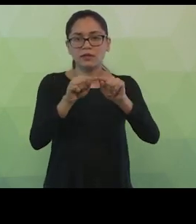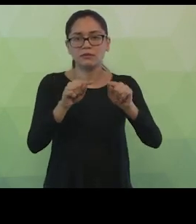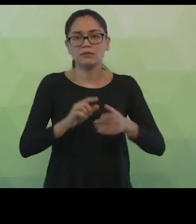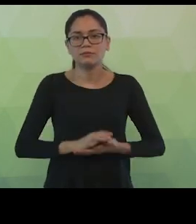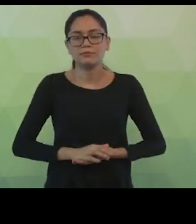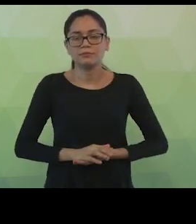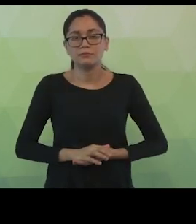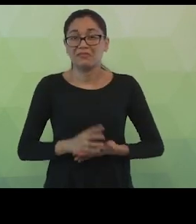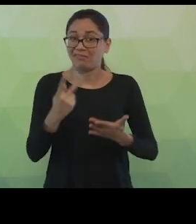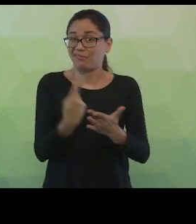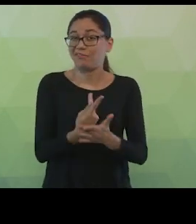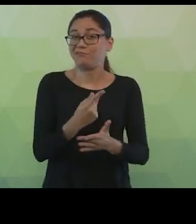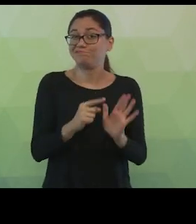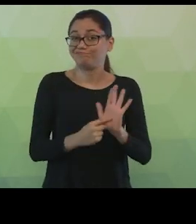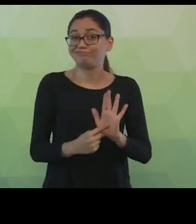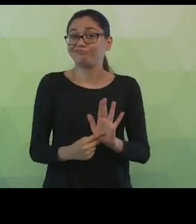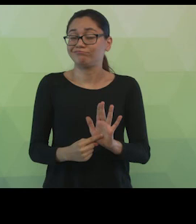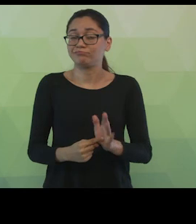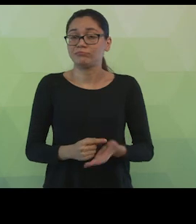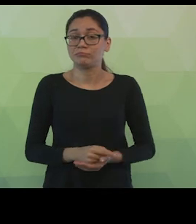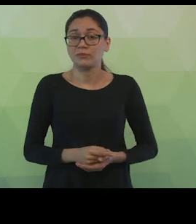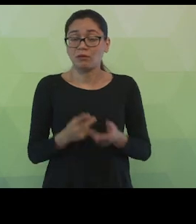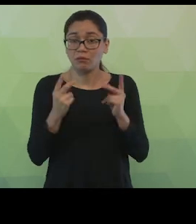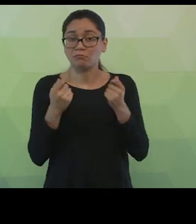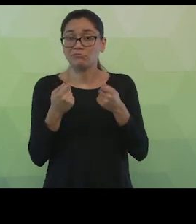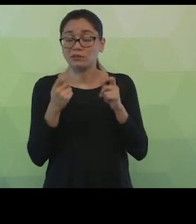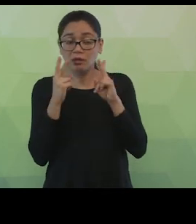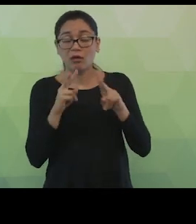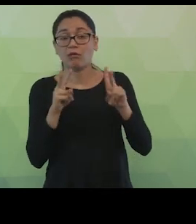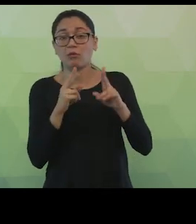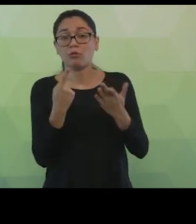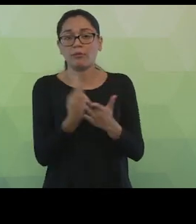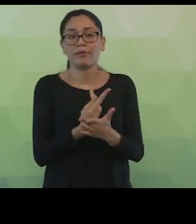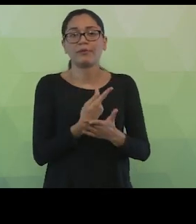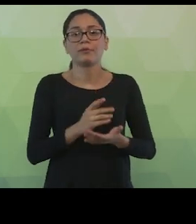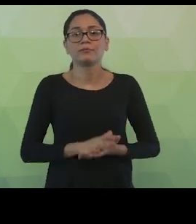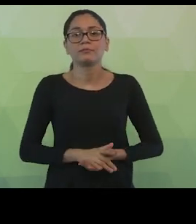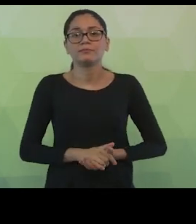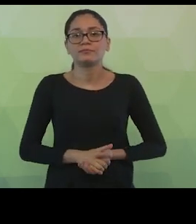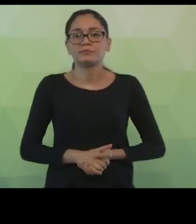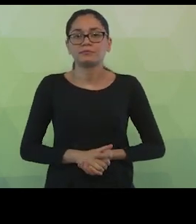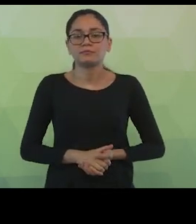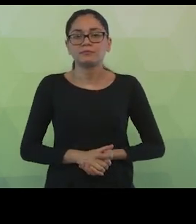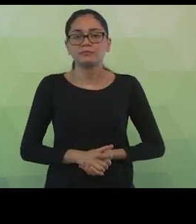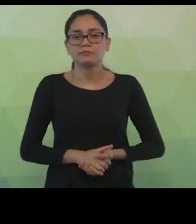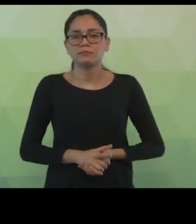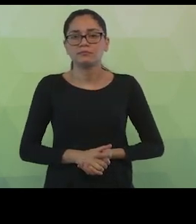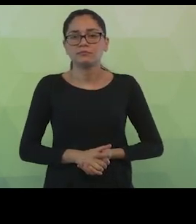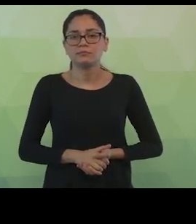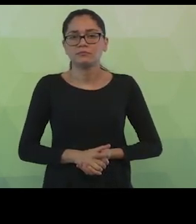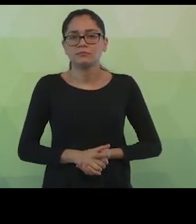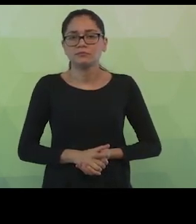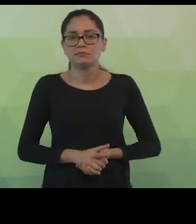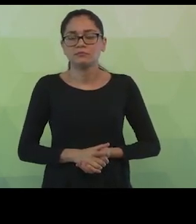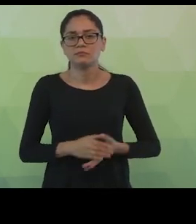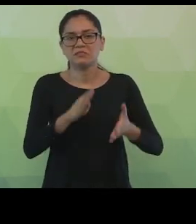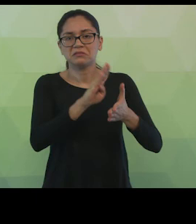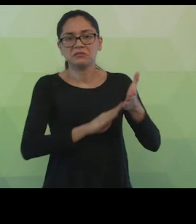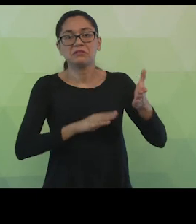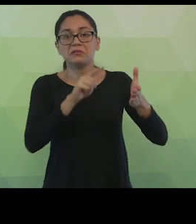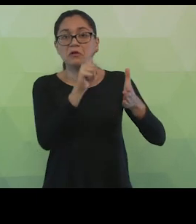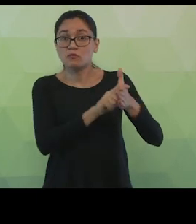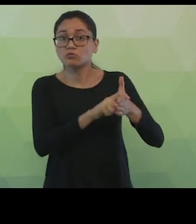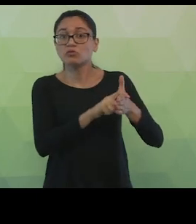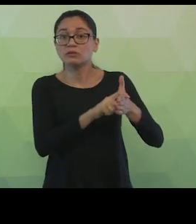Apareceu um erro aqui. Vamos ver qual que é este erro. Ele está falando aqui sobre a função main,